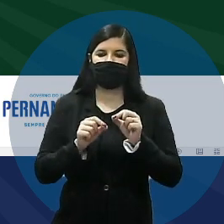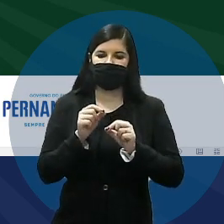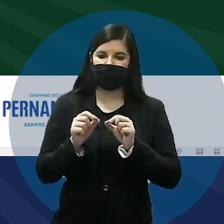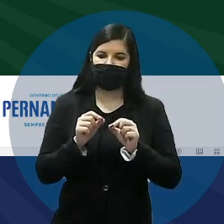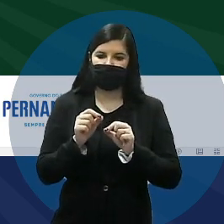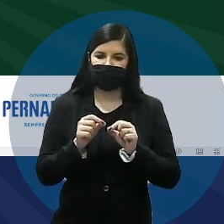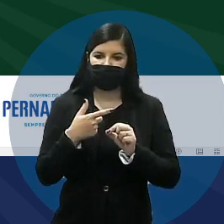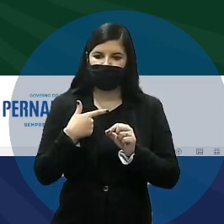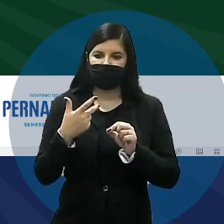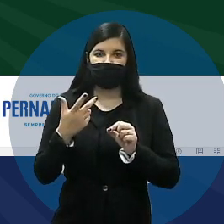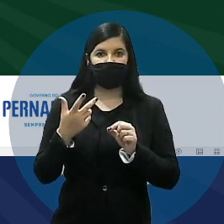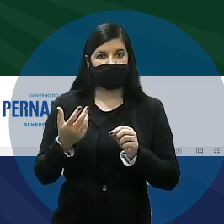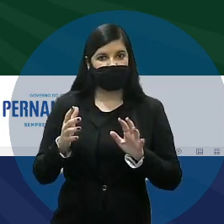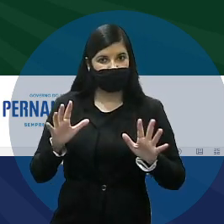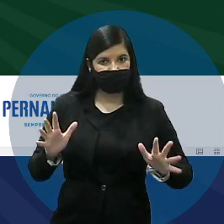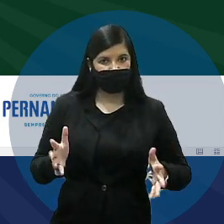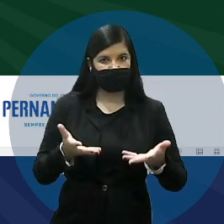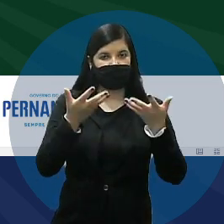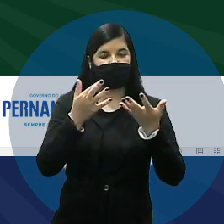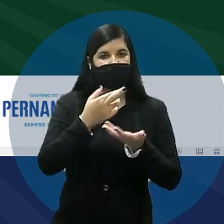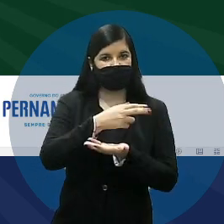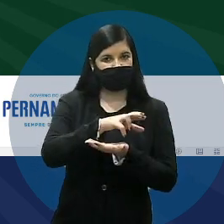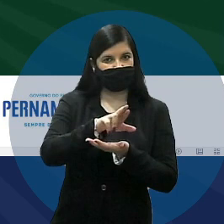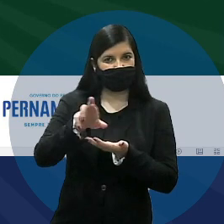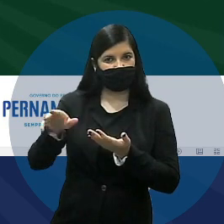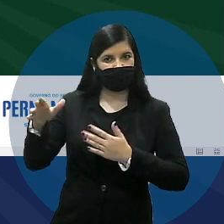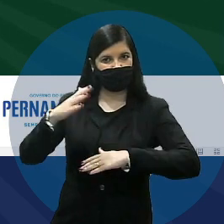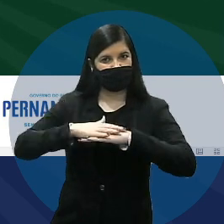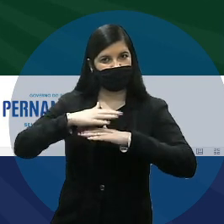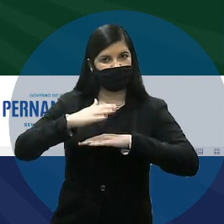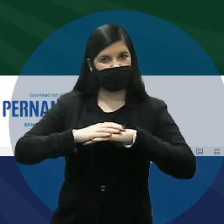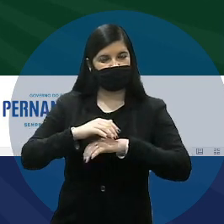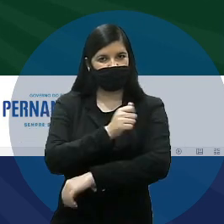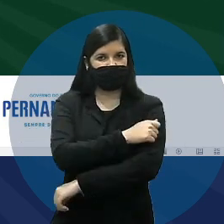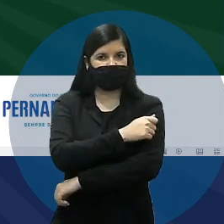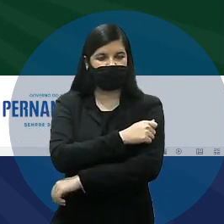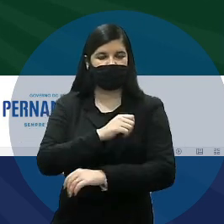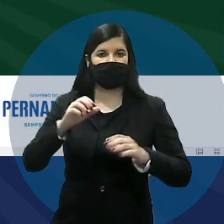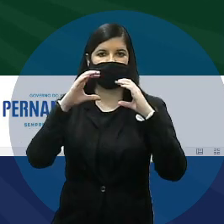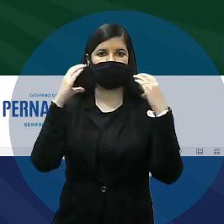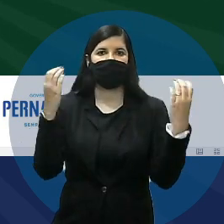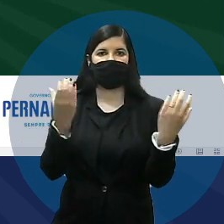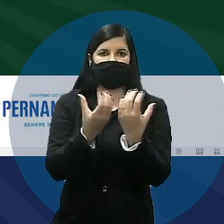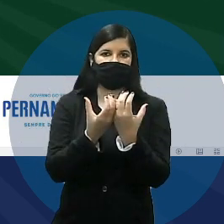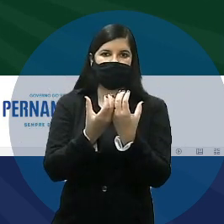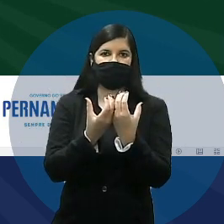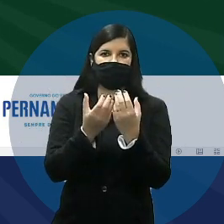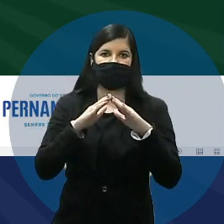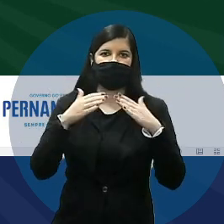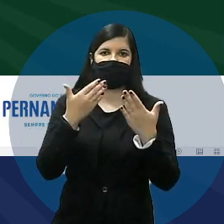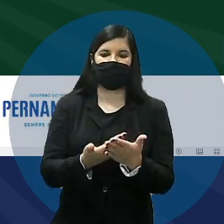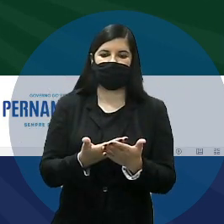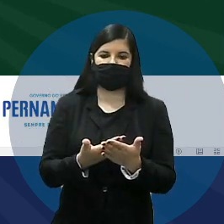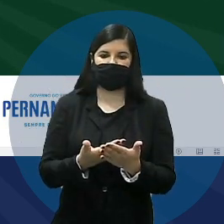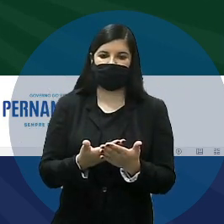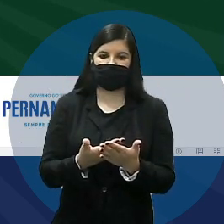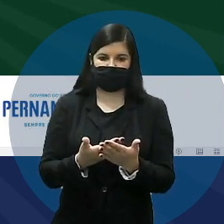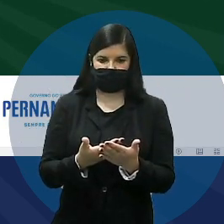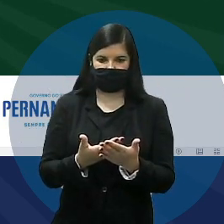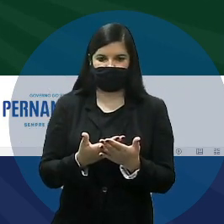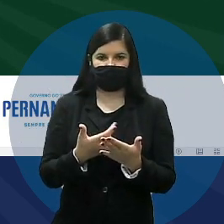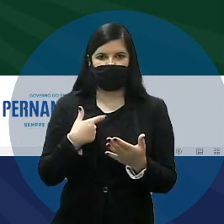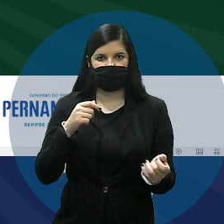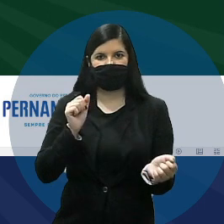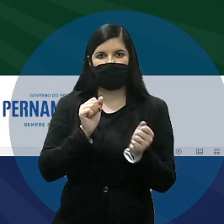as diversas capacidades dos estudantes da nossa comunidade escolar. Eu estou aqui ao lado com a